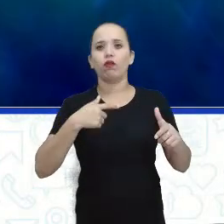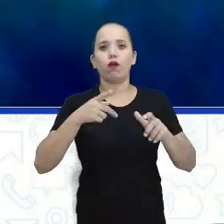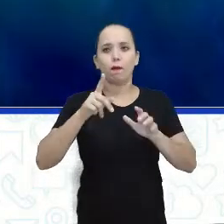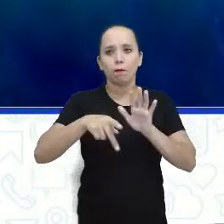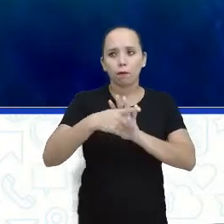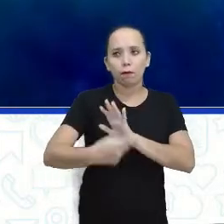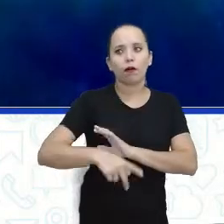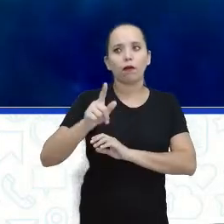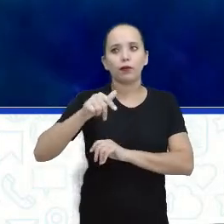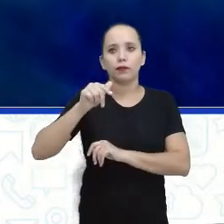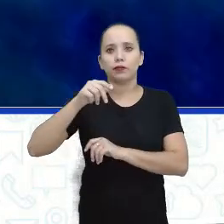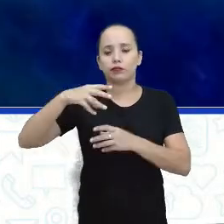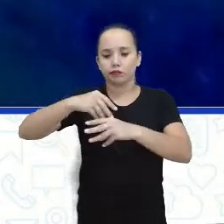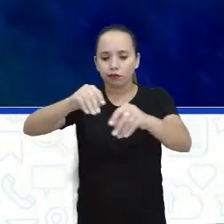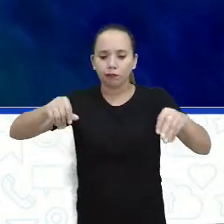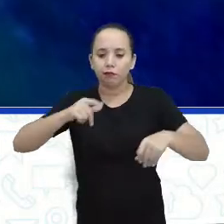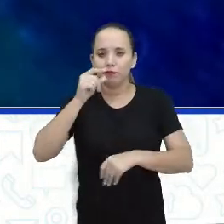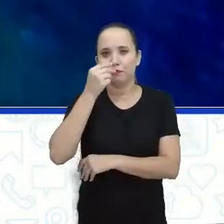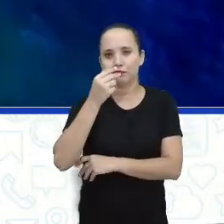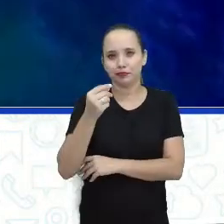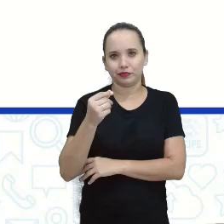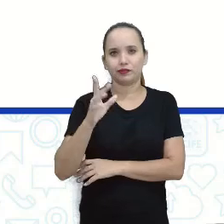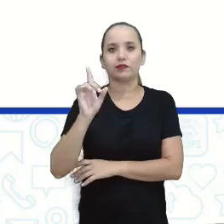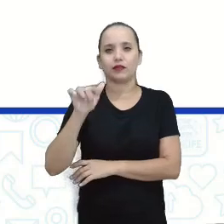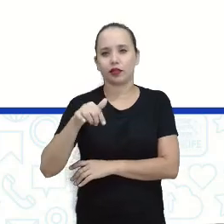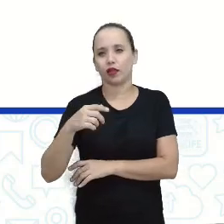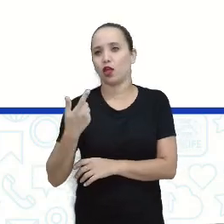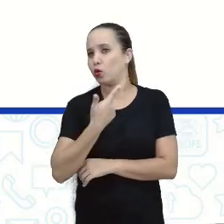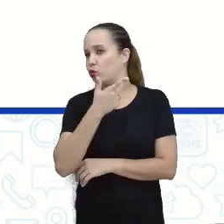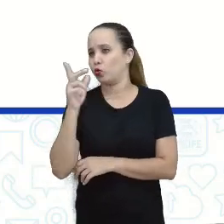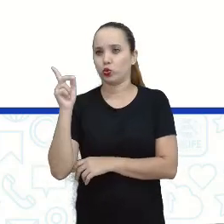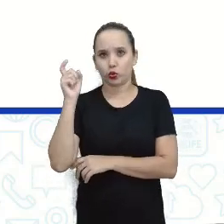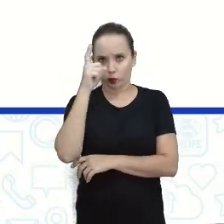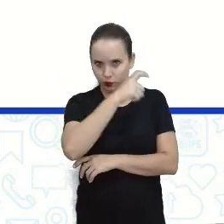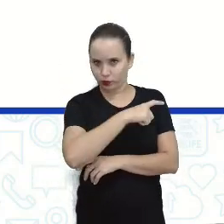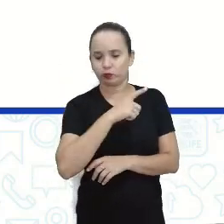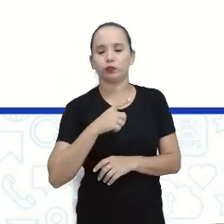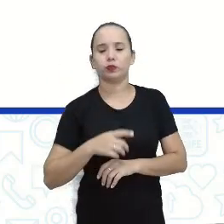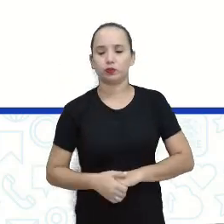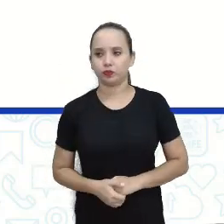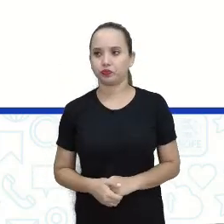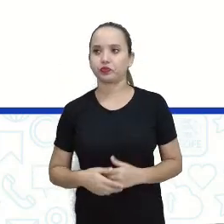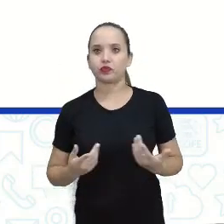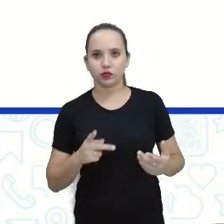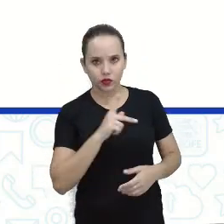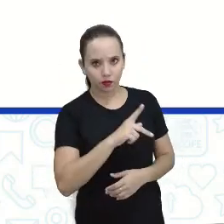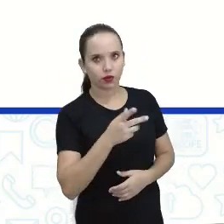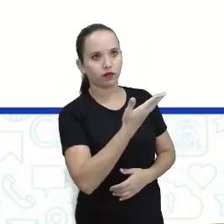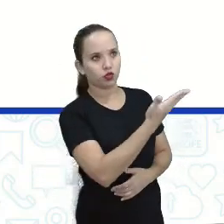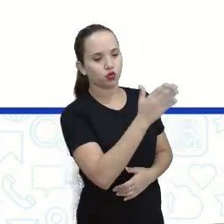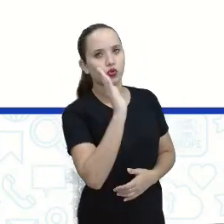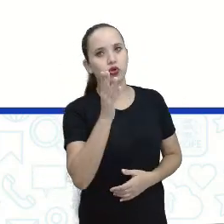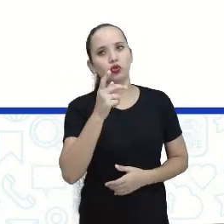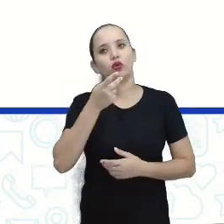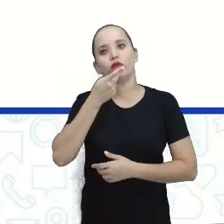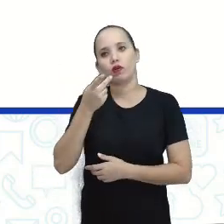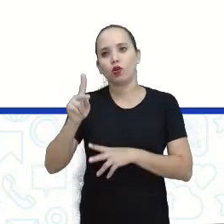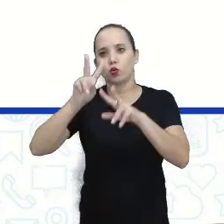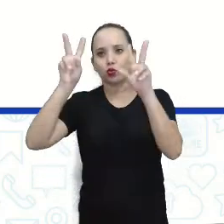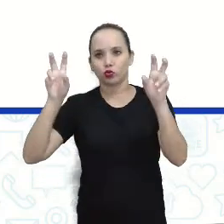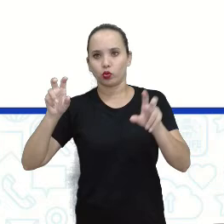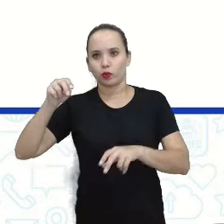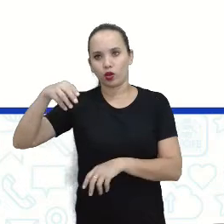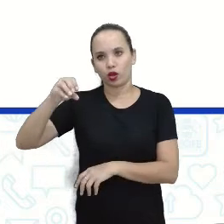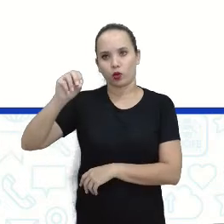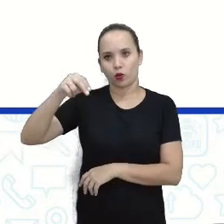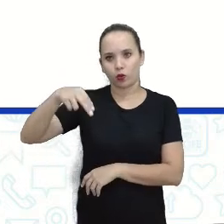né? Então, isso é mais uma complicação aí. Então, a professora Cláudia já tinha falado da Organização das Nações Unidas